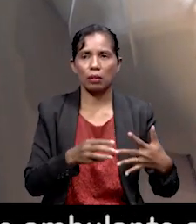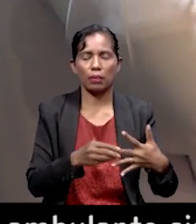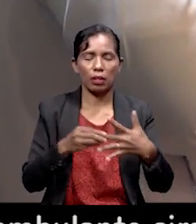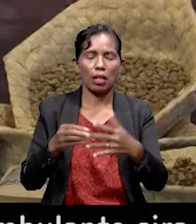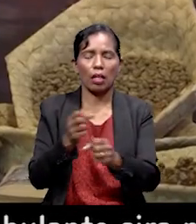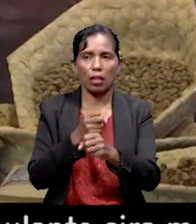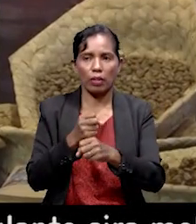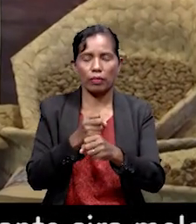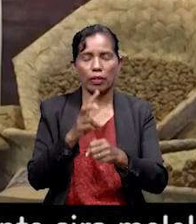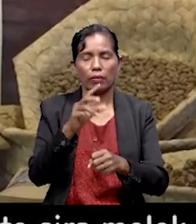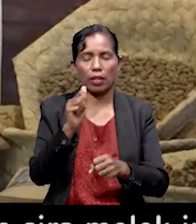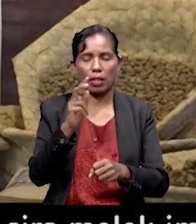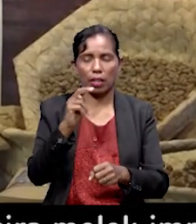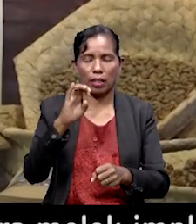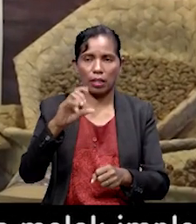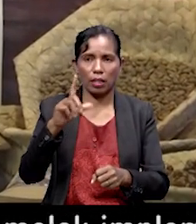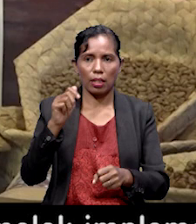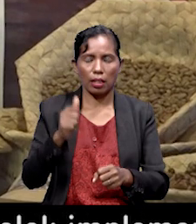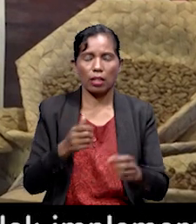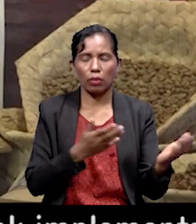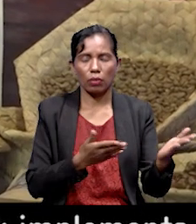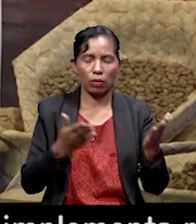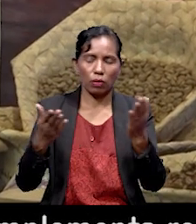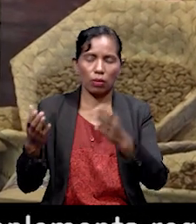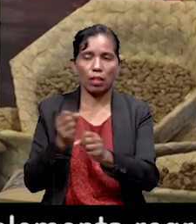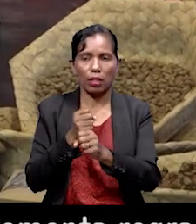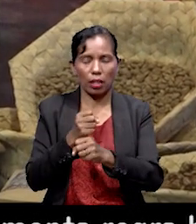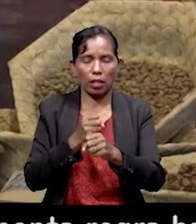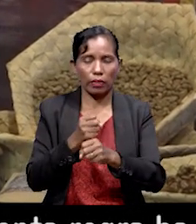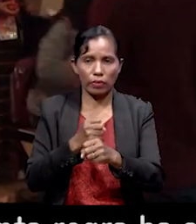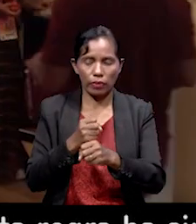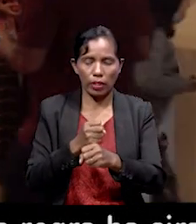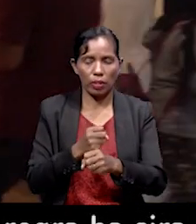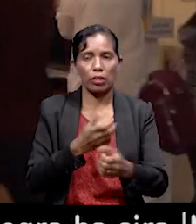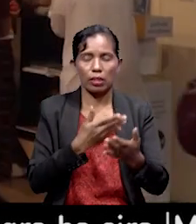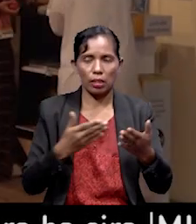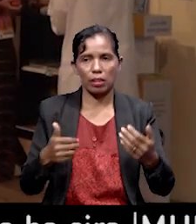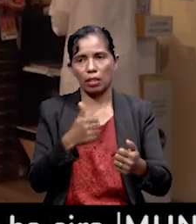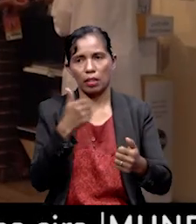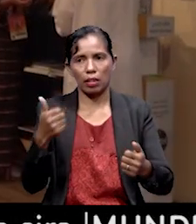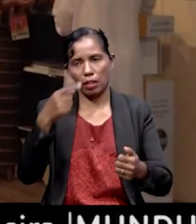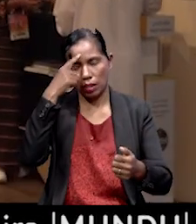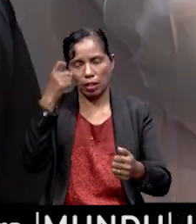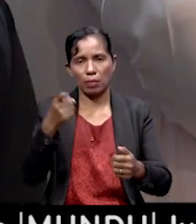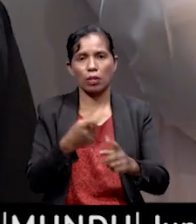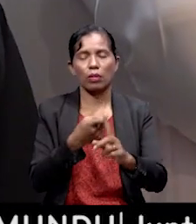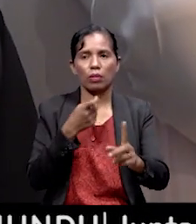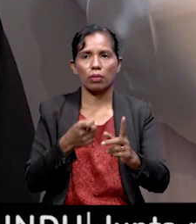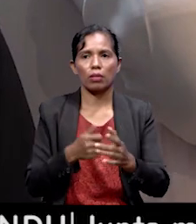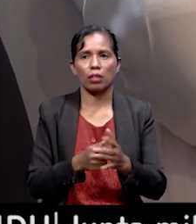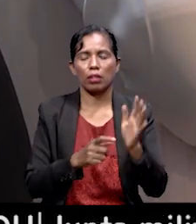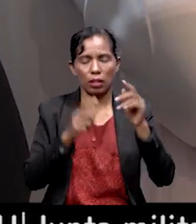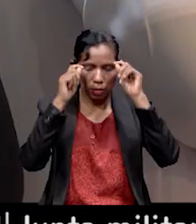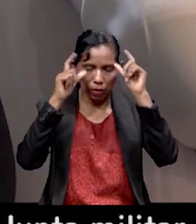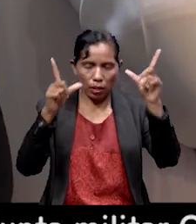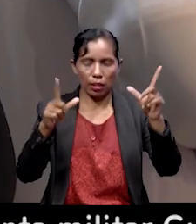no Vanilla atu bele eleva liutan produção café Vanilla no mos produto sira seluk. Tambah usia expo Dubai hatu duona Timor-Leste mos iha